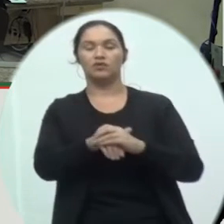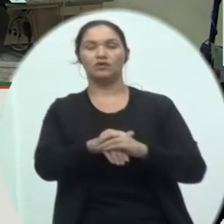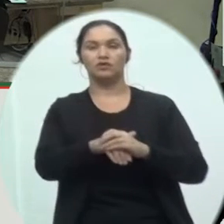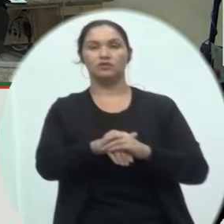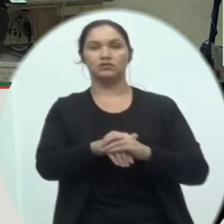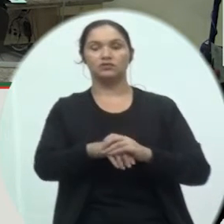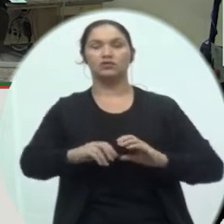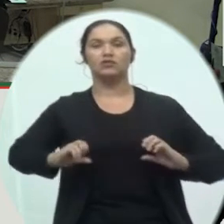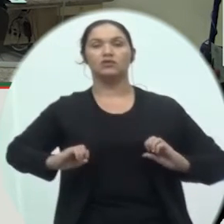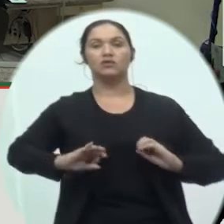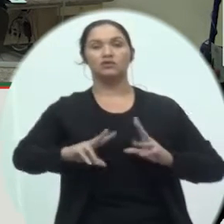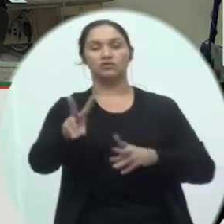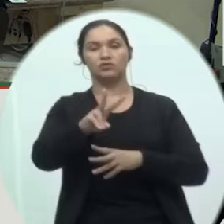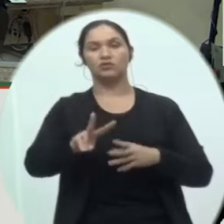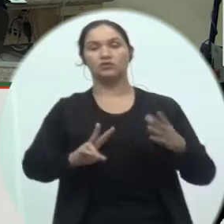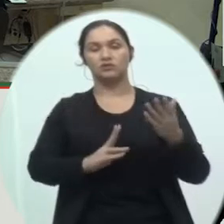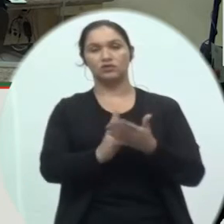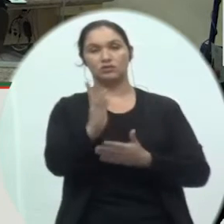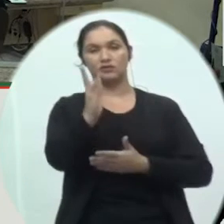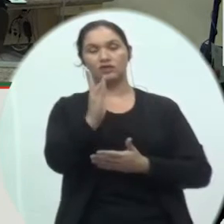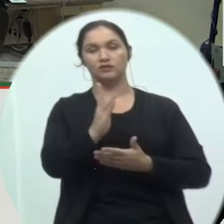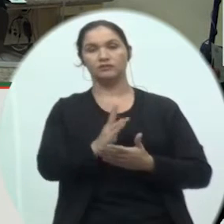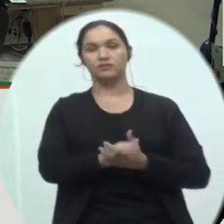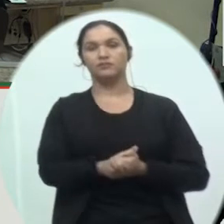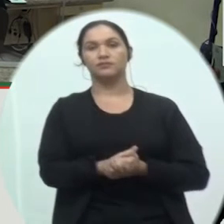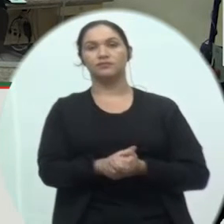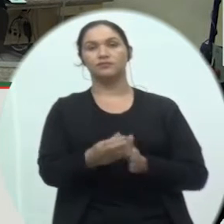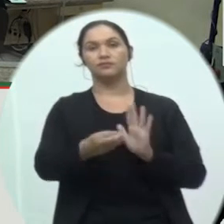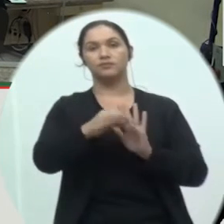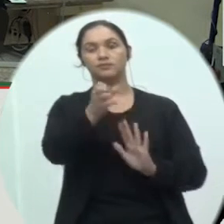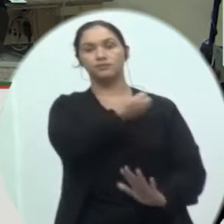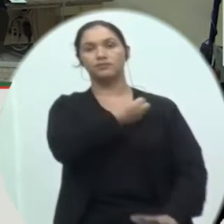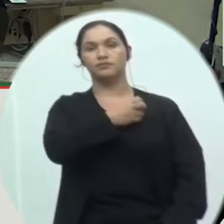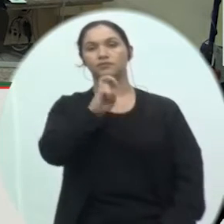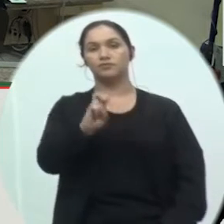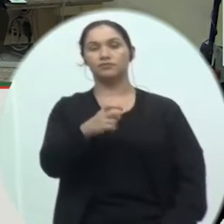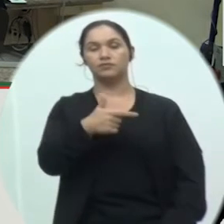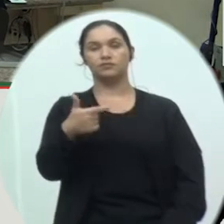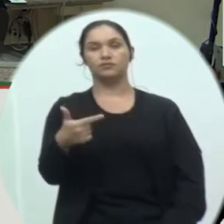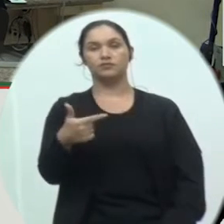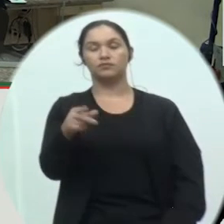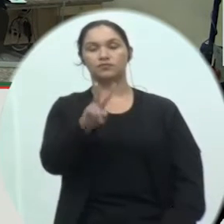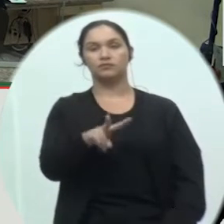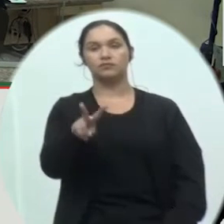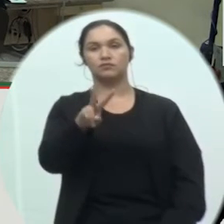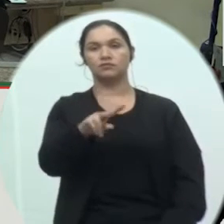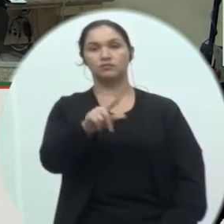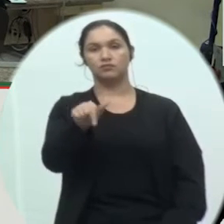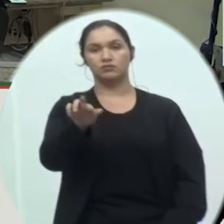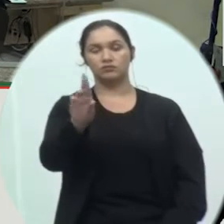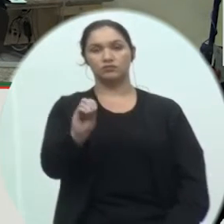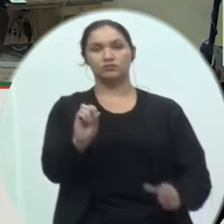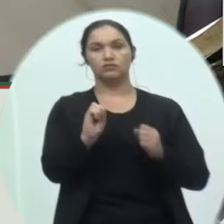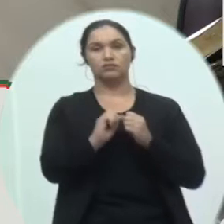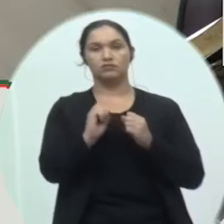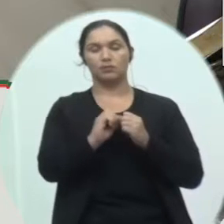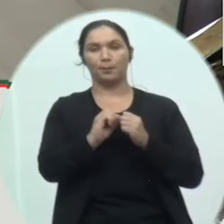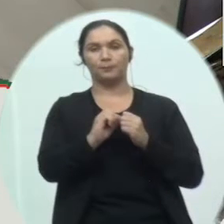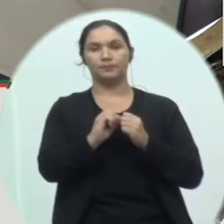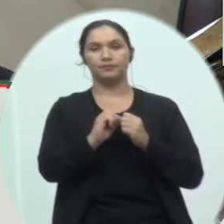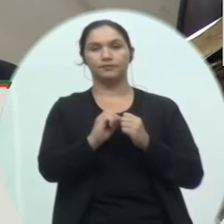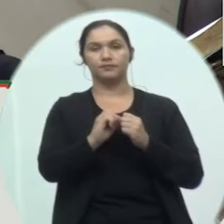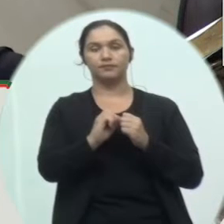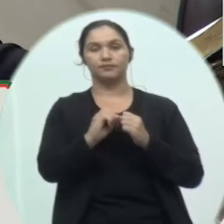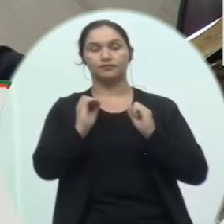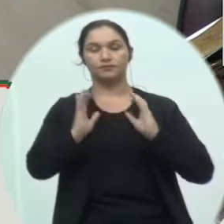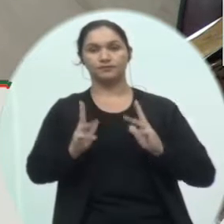se manifestem. Aprovado por unanimidade. Indicação número 522/2019, de autoria do vereador Zélio Casagrande, assunto